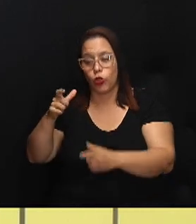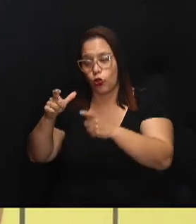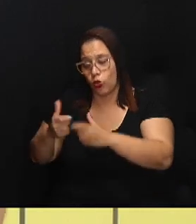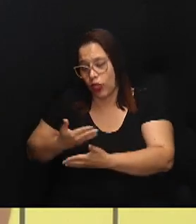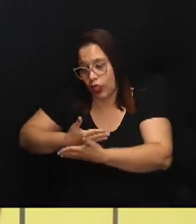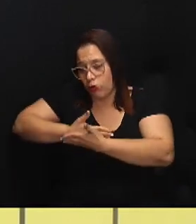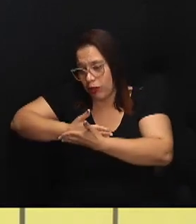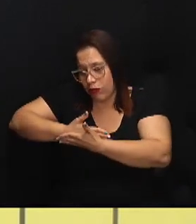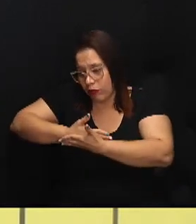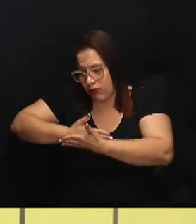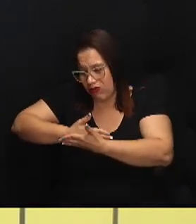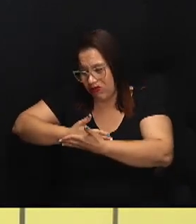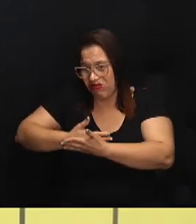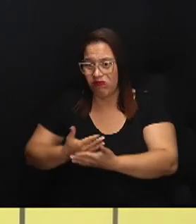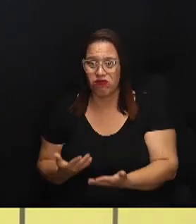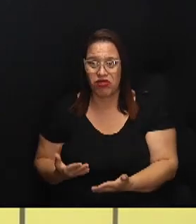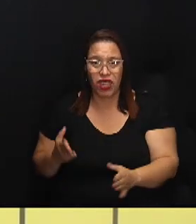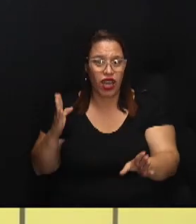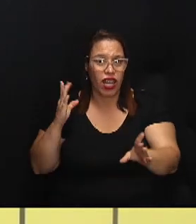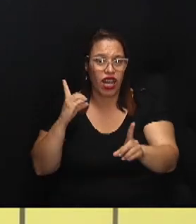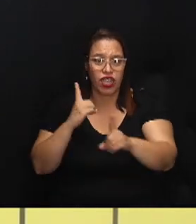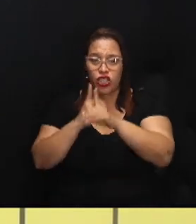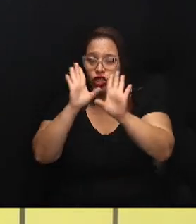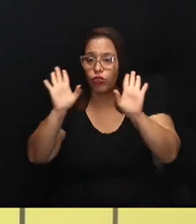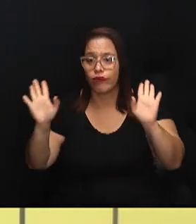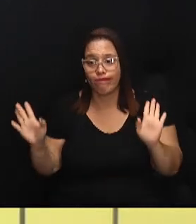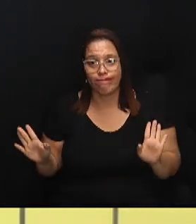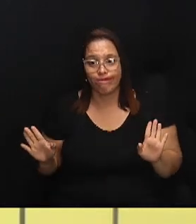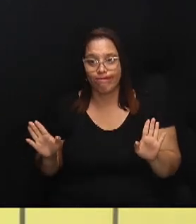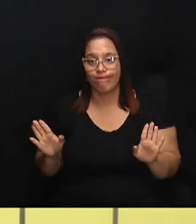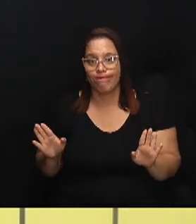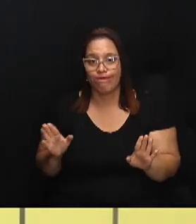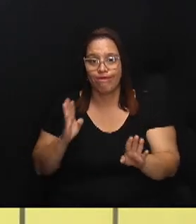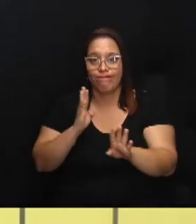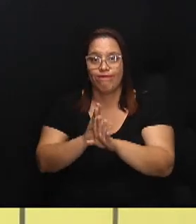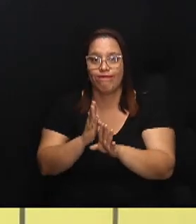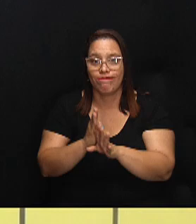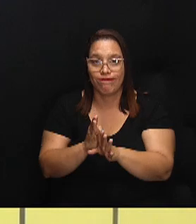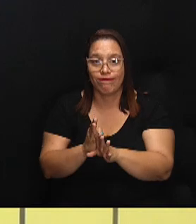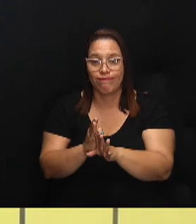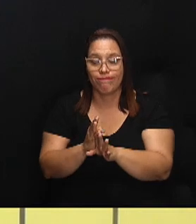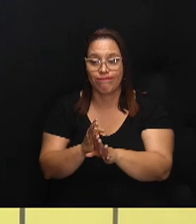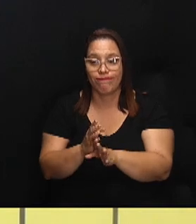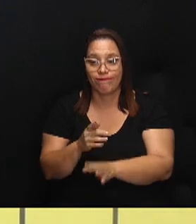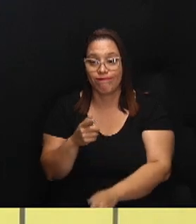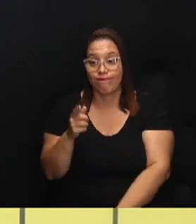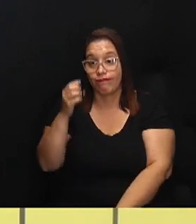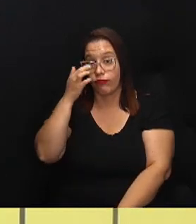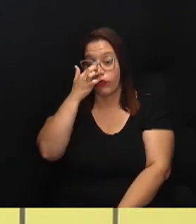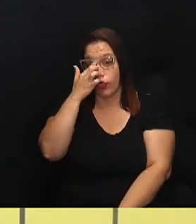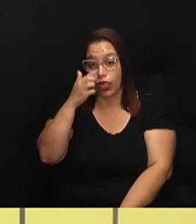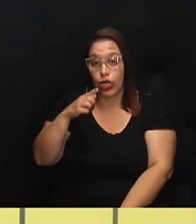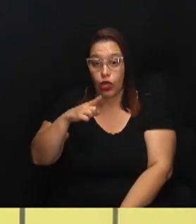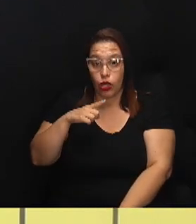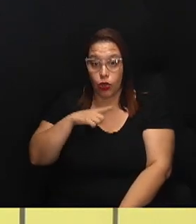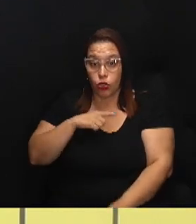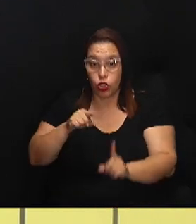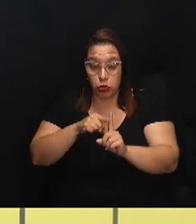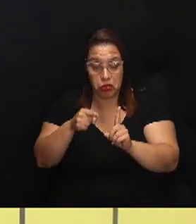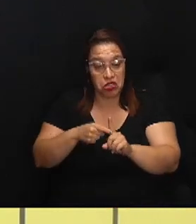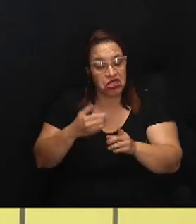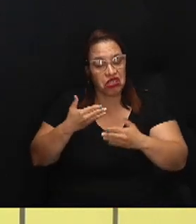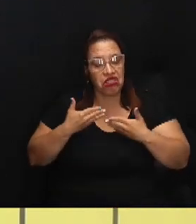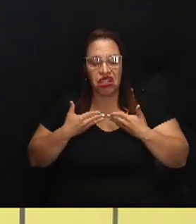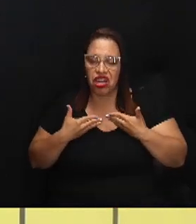Então, a prematuridade, ela simplesmente chegou na minha vida. Né? Não era algo que era... eu tinha uma gravidez até então